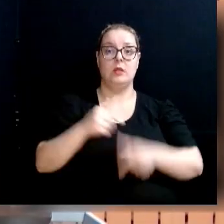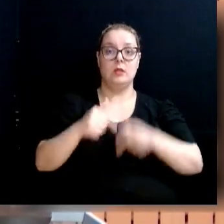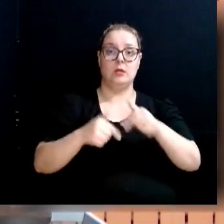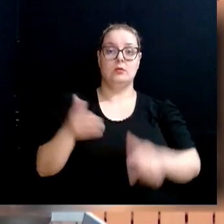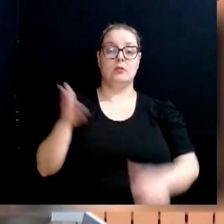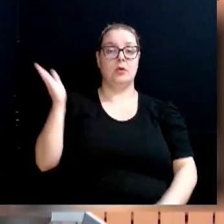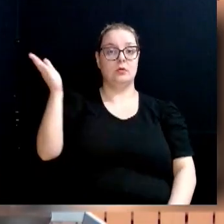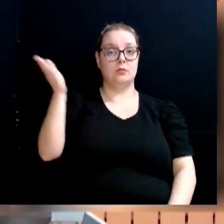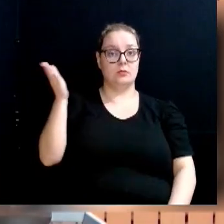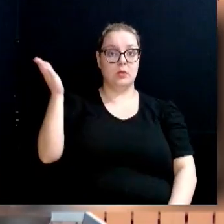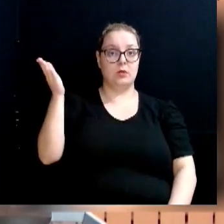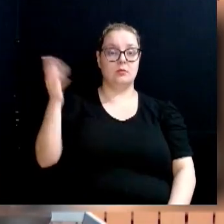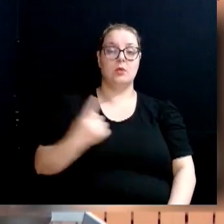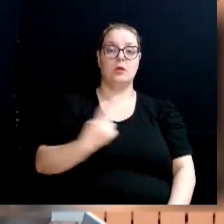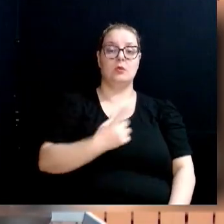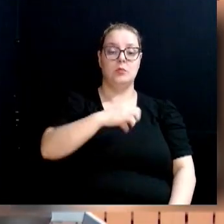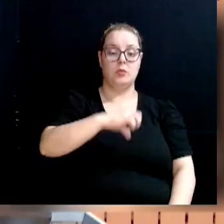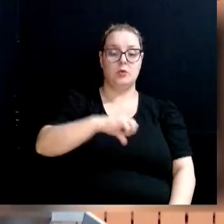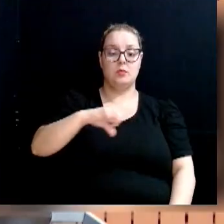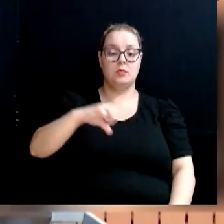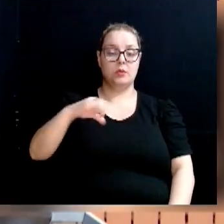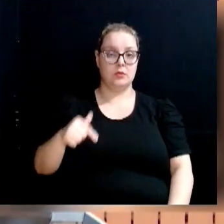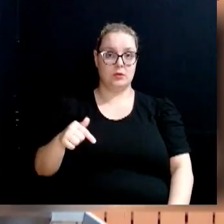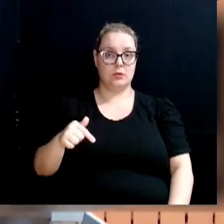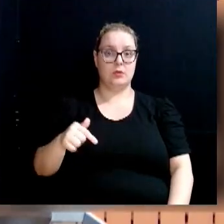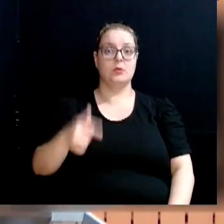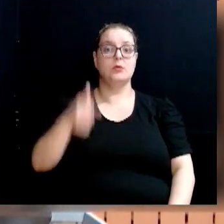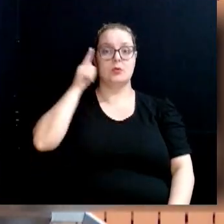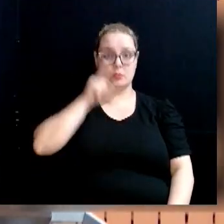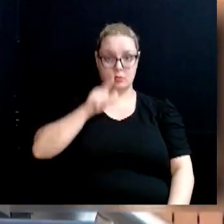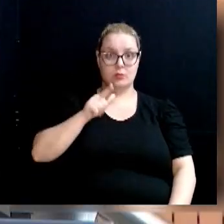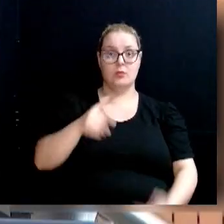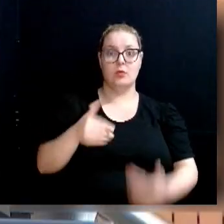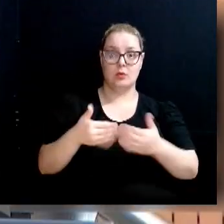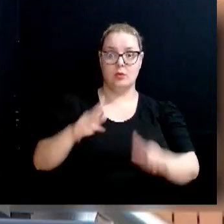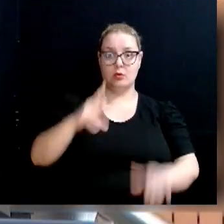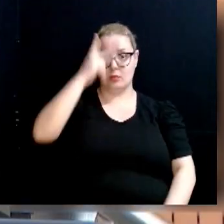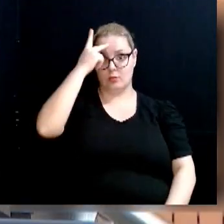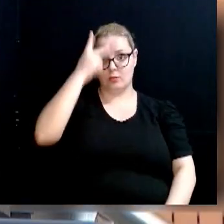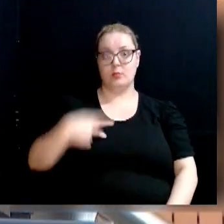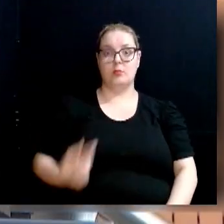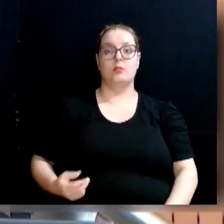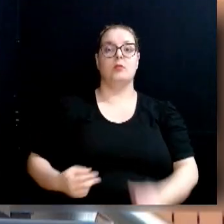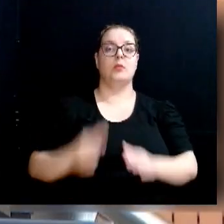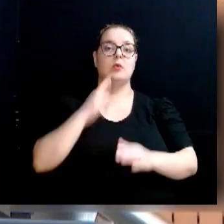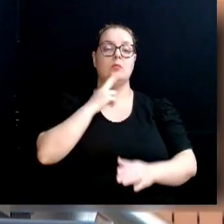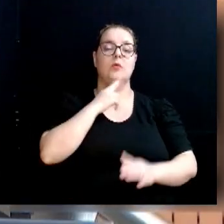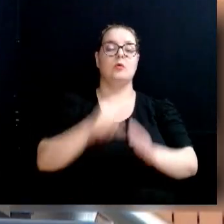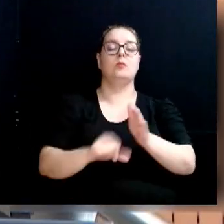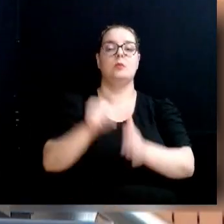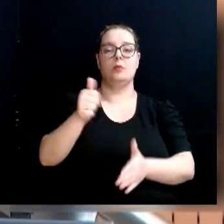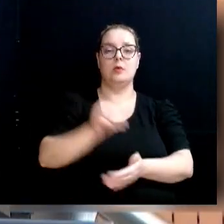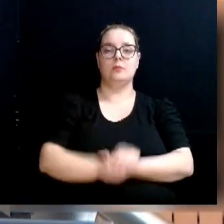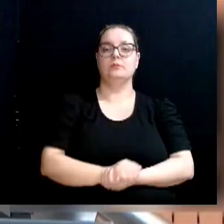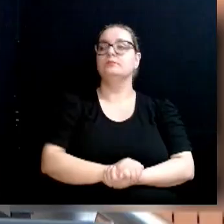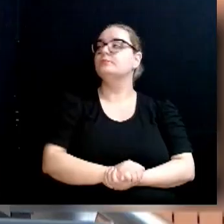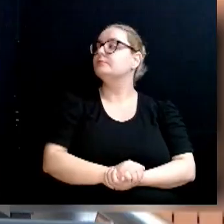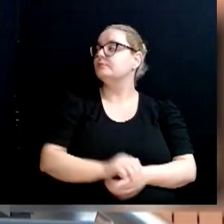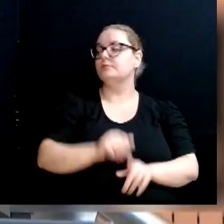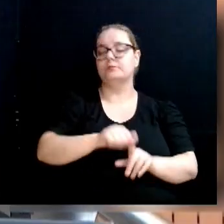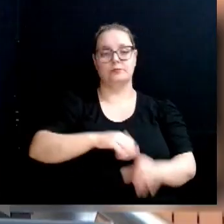em 1997, conseguiu abrir seu primeiro restaurante. Em agosto de